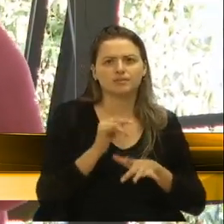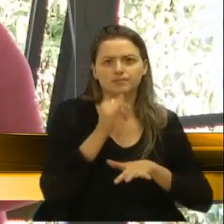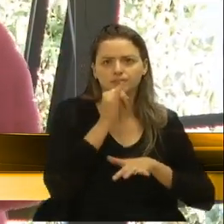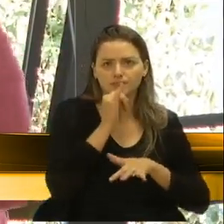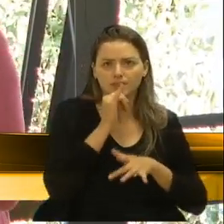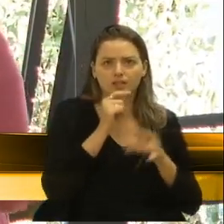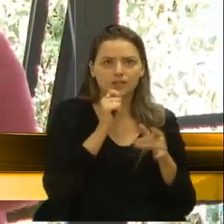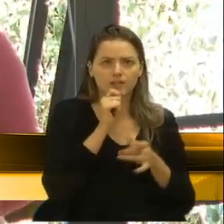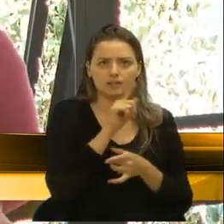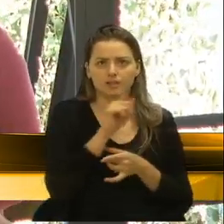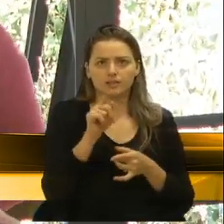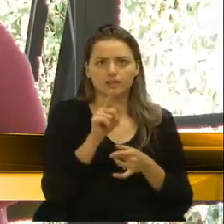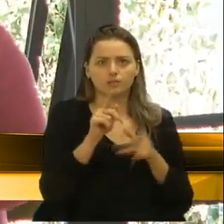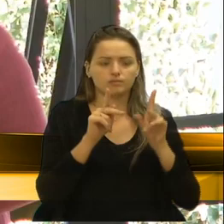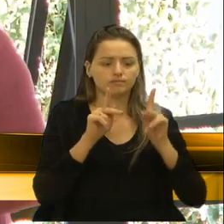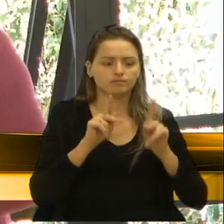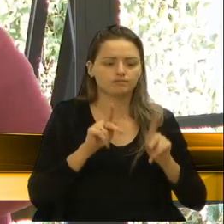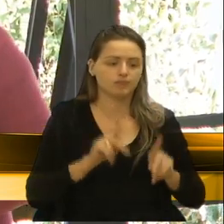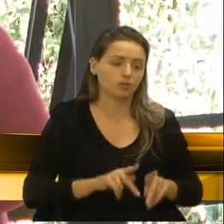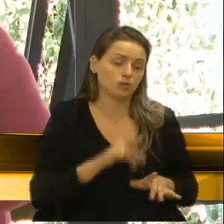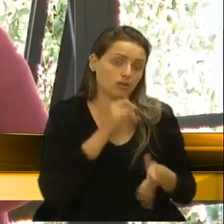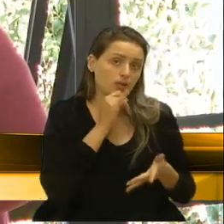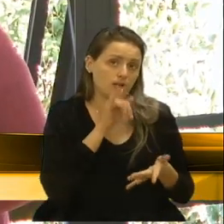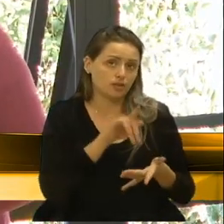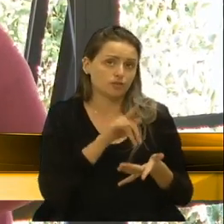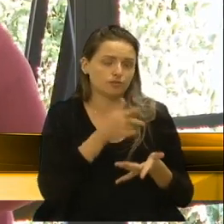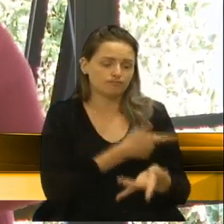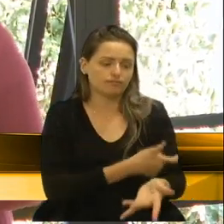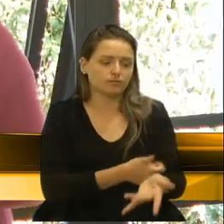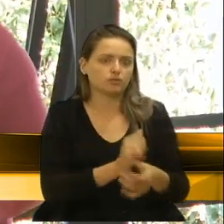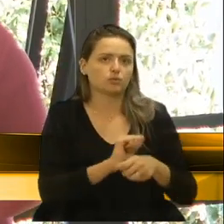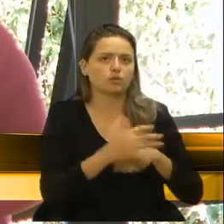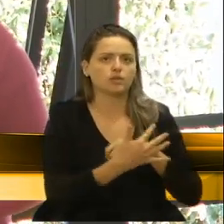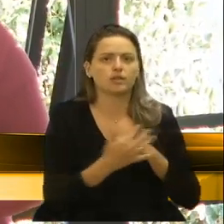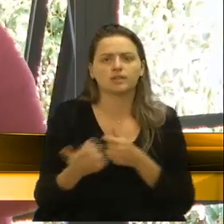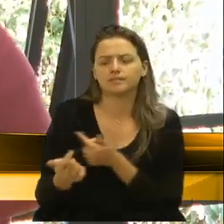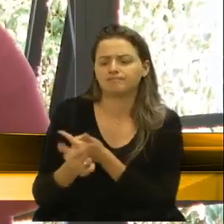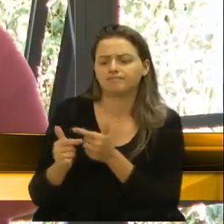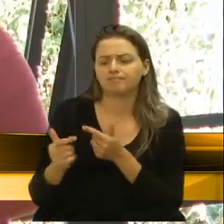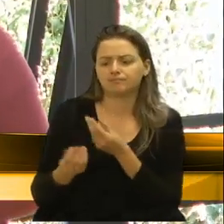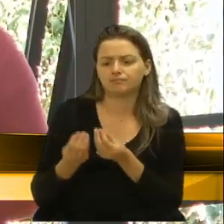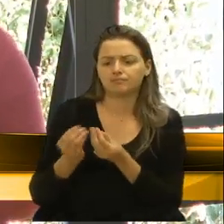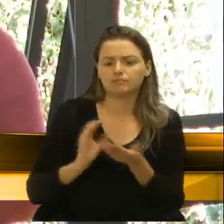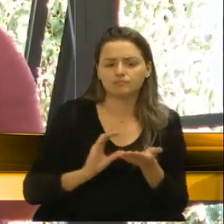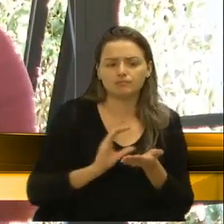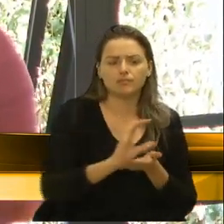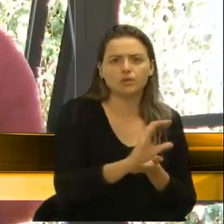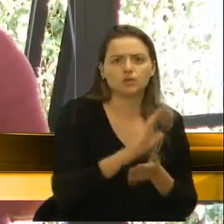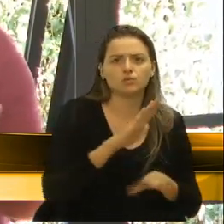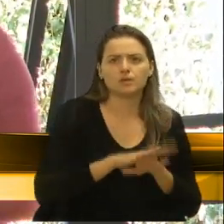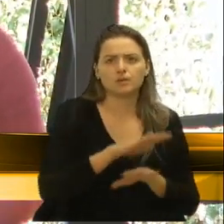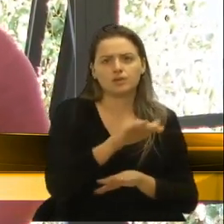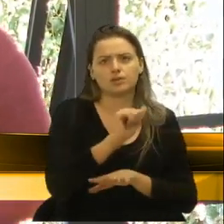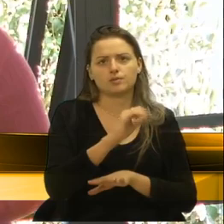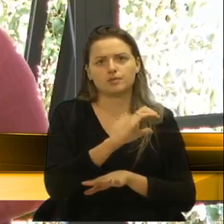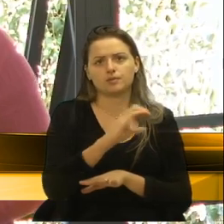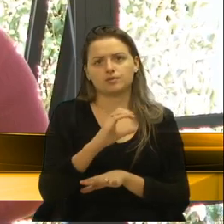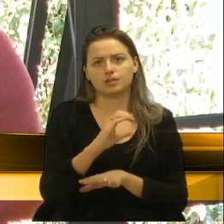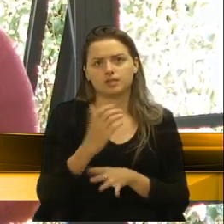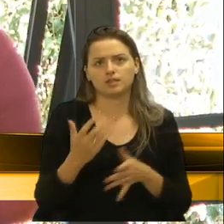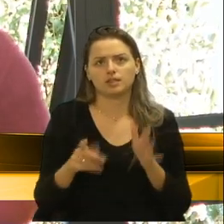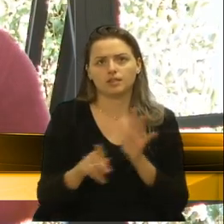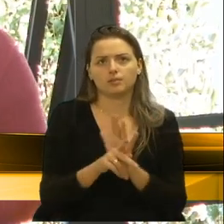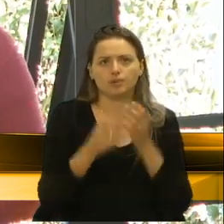testados, todos que estão trabalhando na ponta. Então, não dá para destinar dinheiro para mais nomeação de CC, né, na